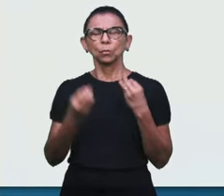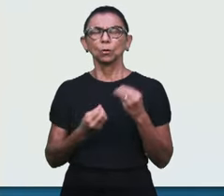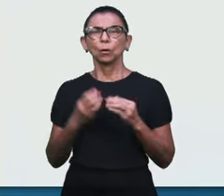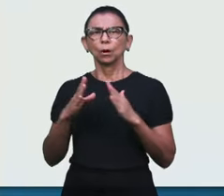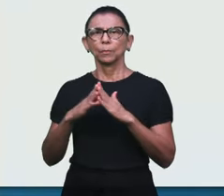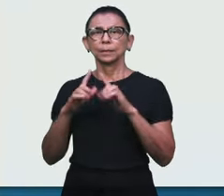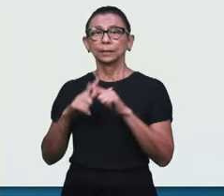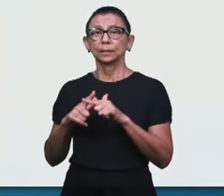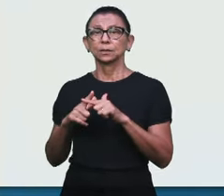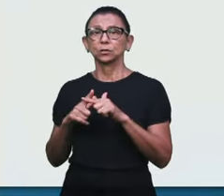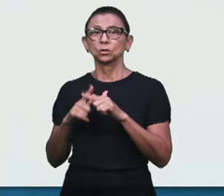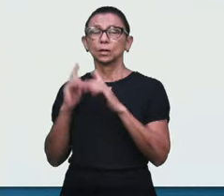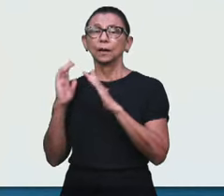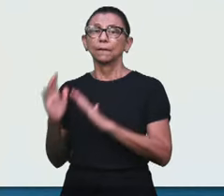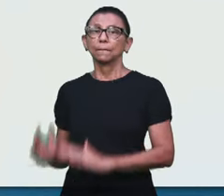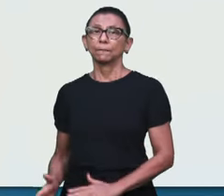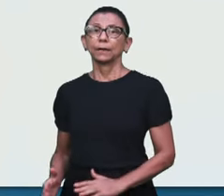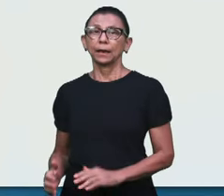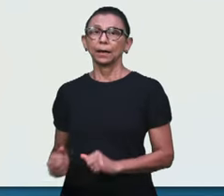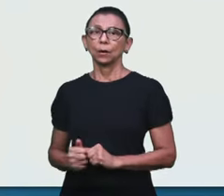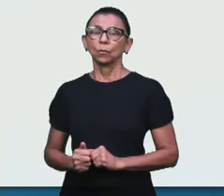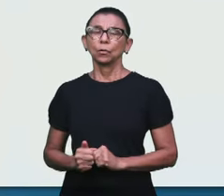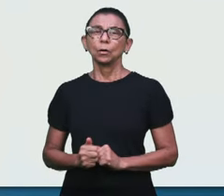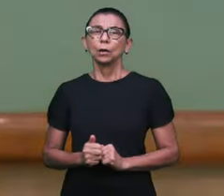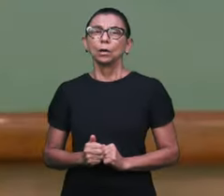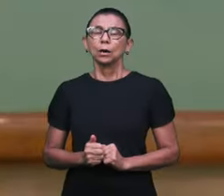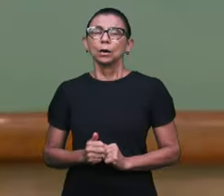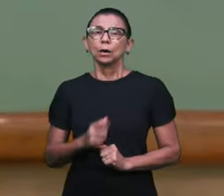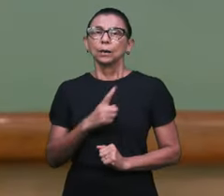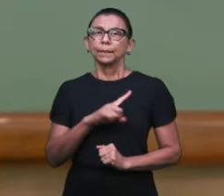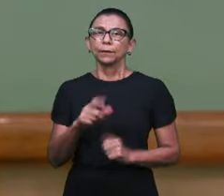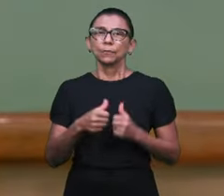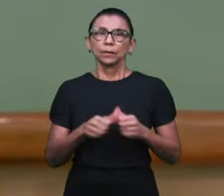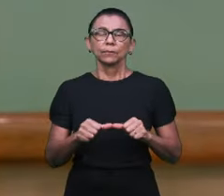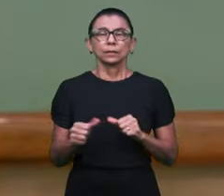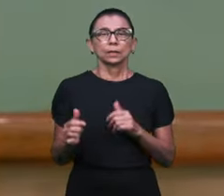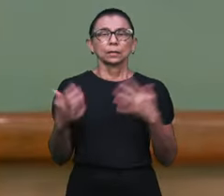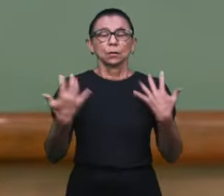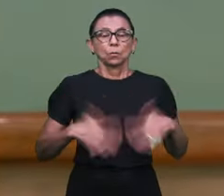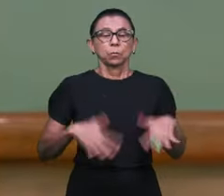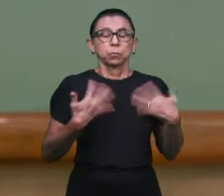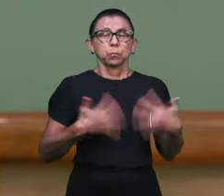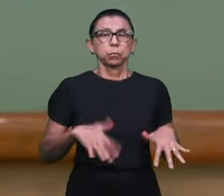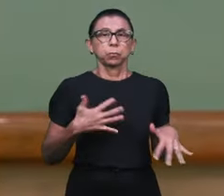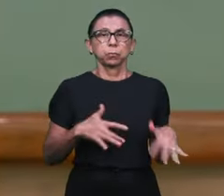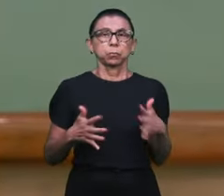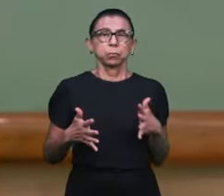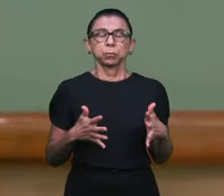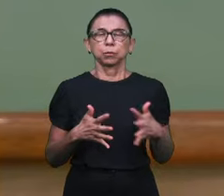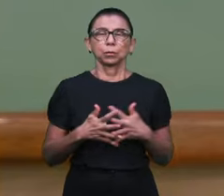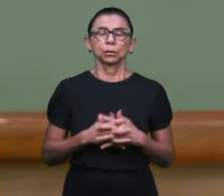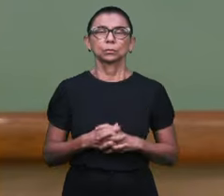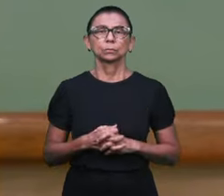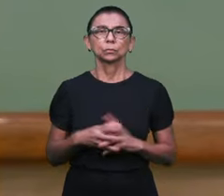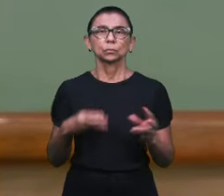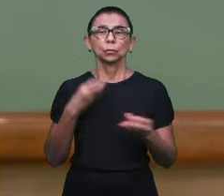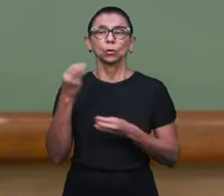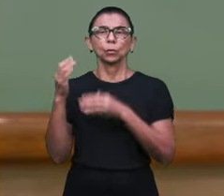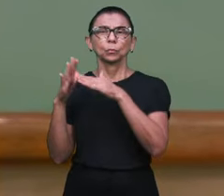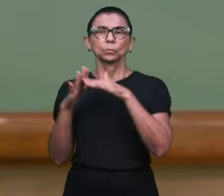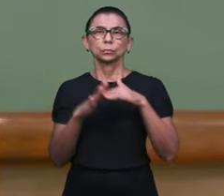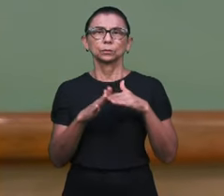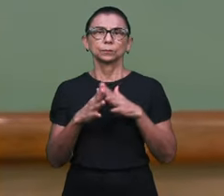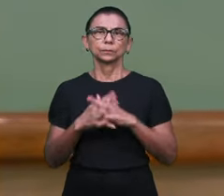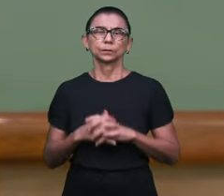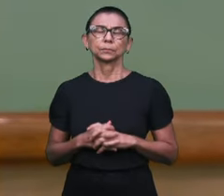será livrada da grande tribulação. Então, quem vai nos dar essa identificação vai ser um diácono, o Antônio Francisco. Ele é da